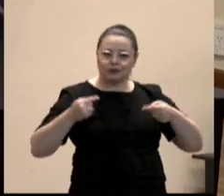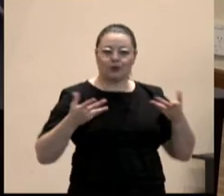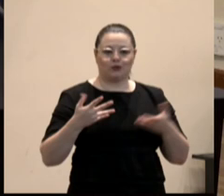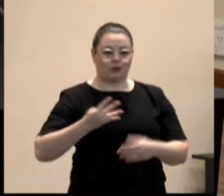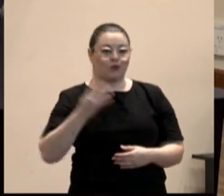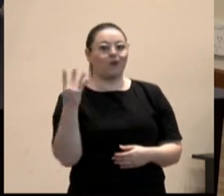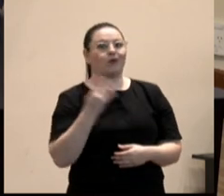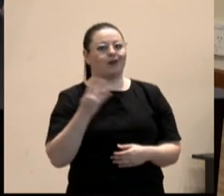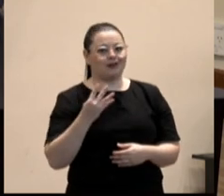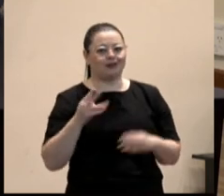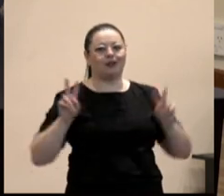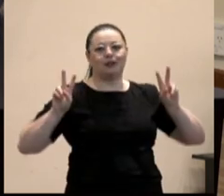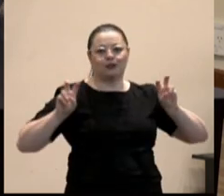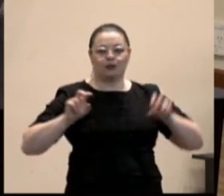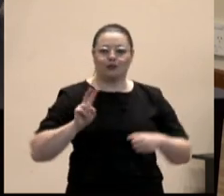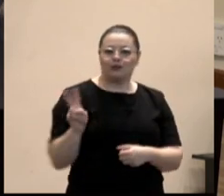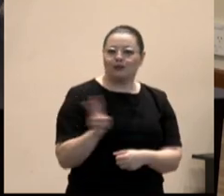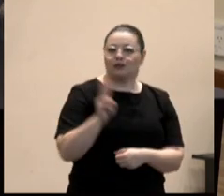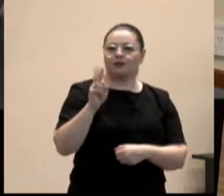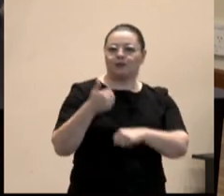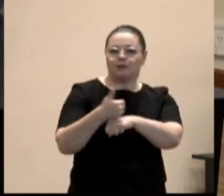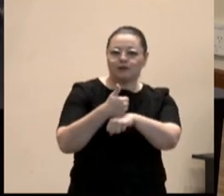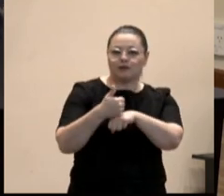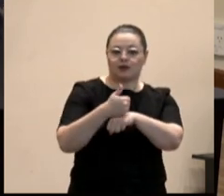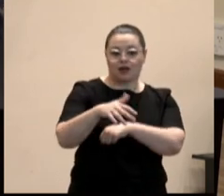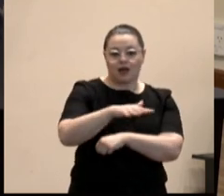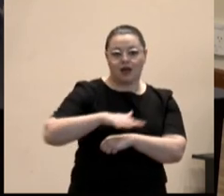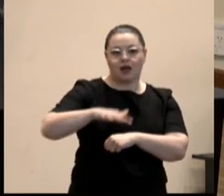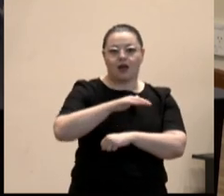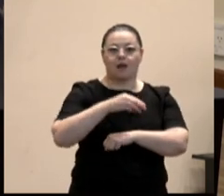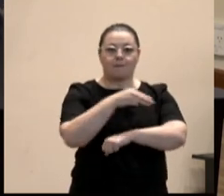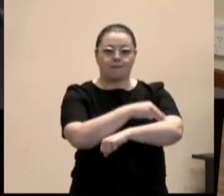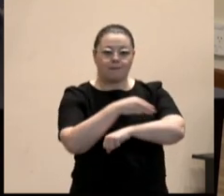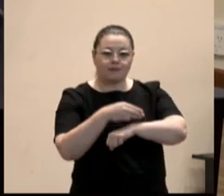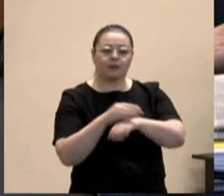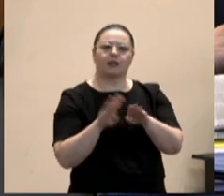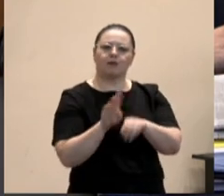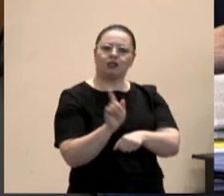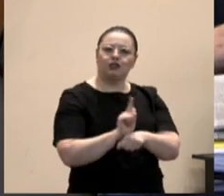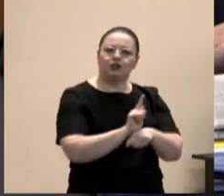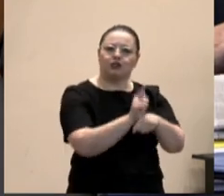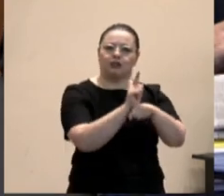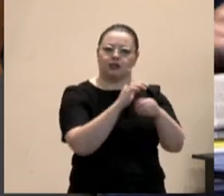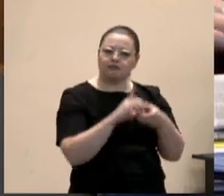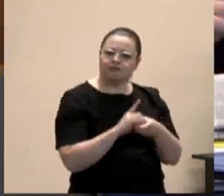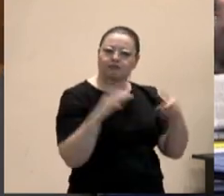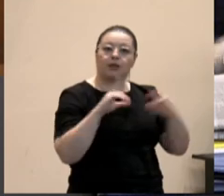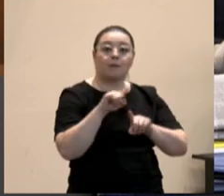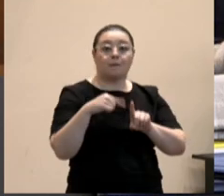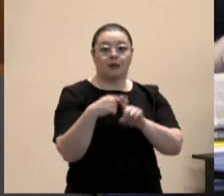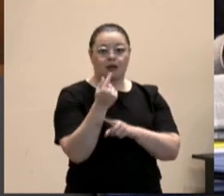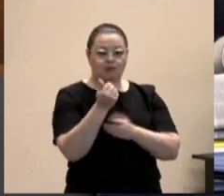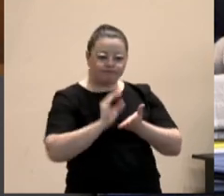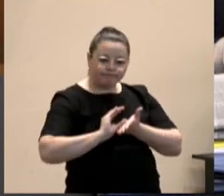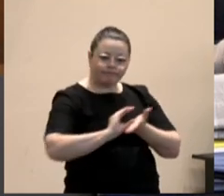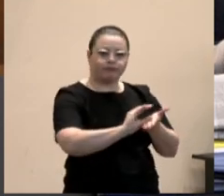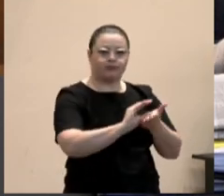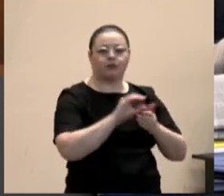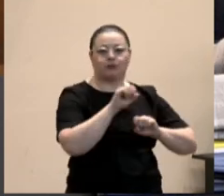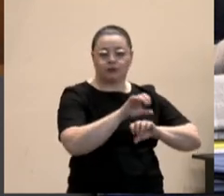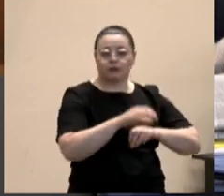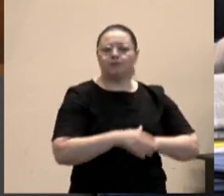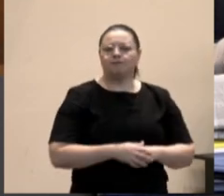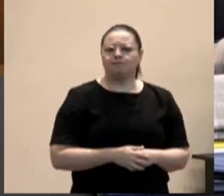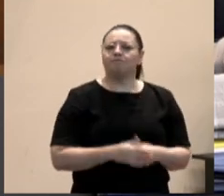mesa, valorização dos profissionais do magistério, gestão democrática e financiamento, é composta,